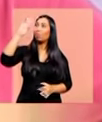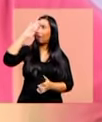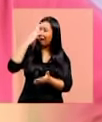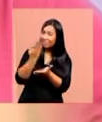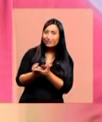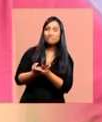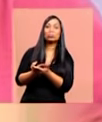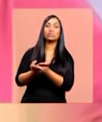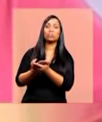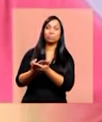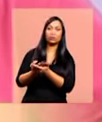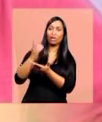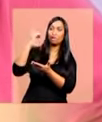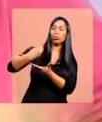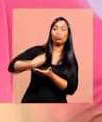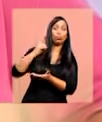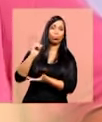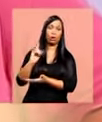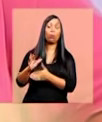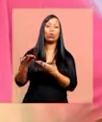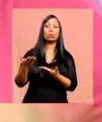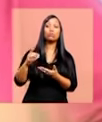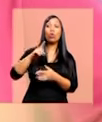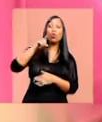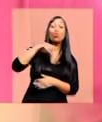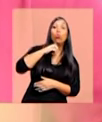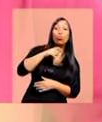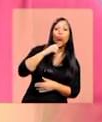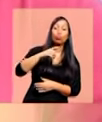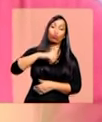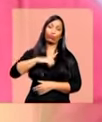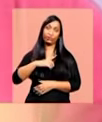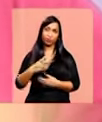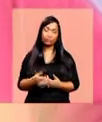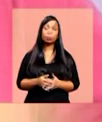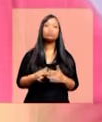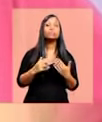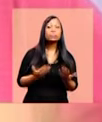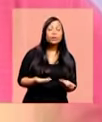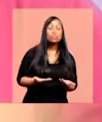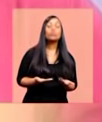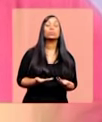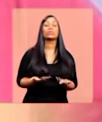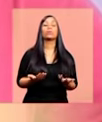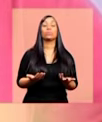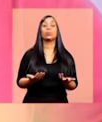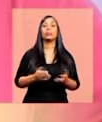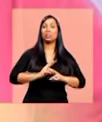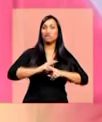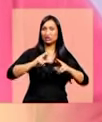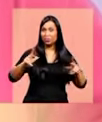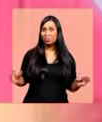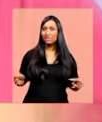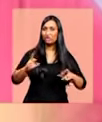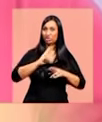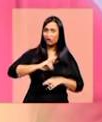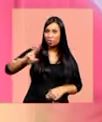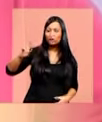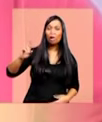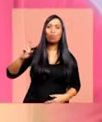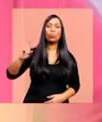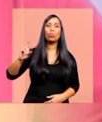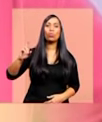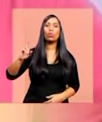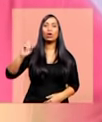que acredita na inexistência de Deus, e sim duvida da existência. Eu acredito que essa diversidade